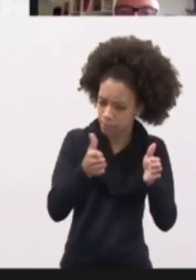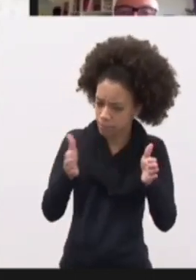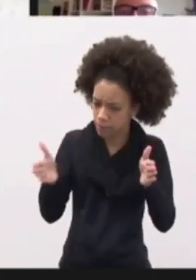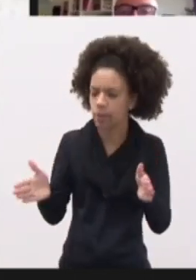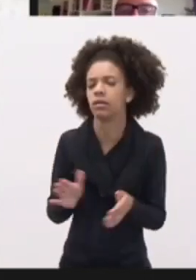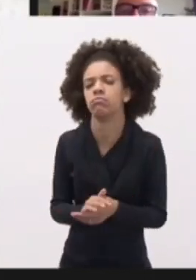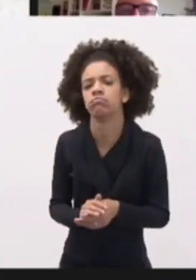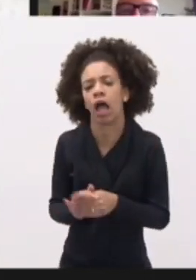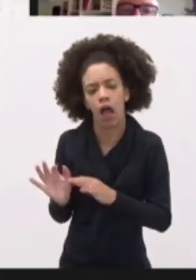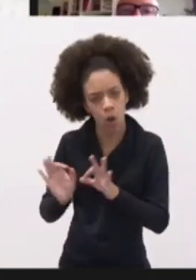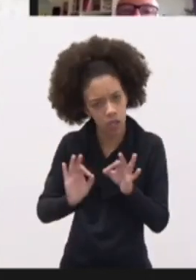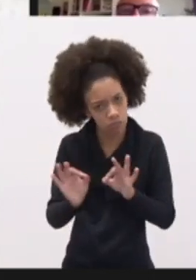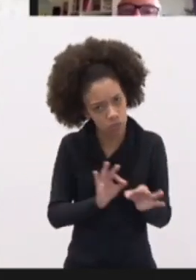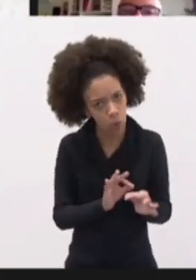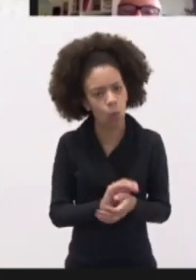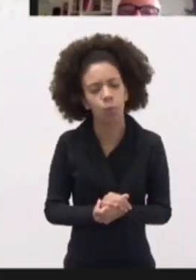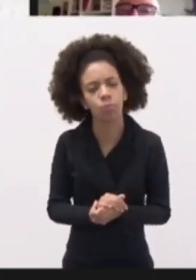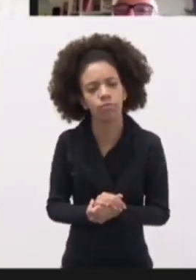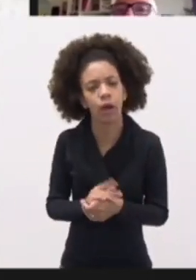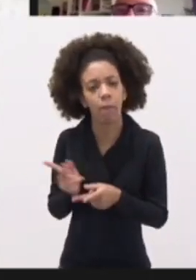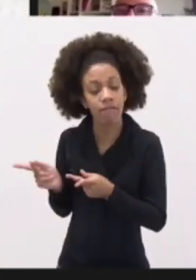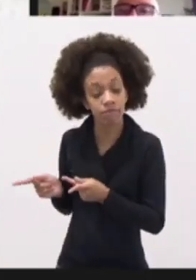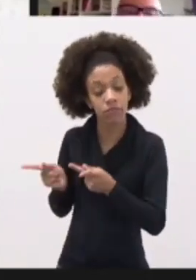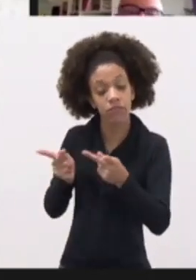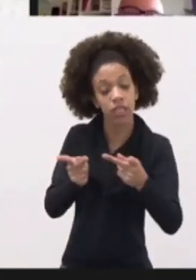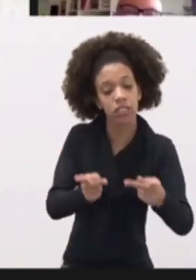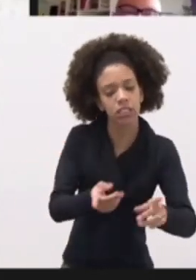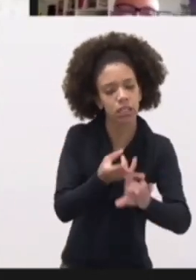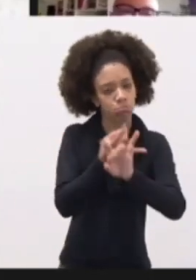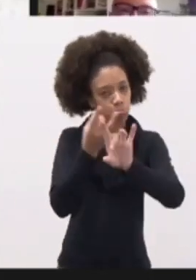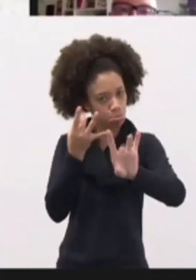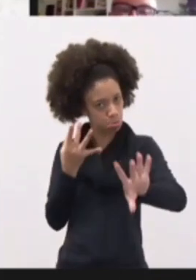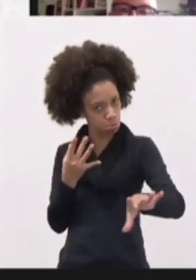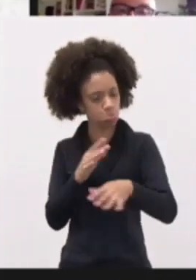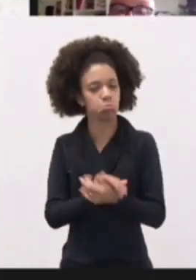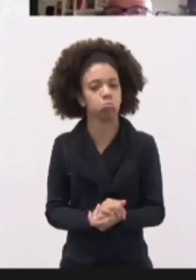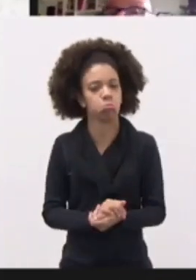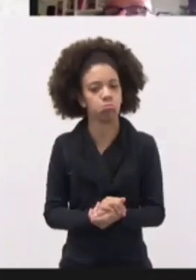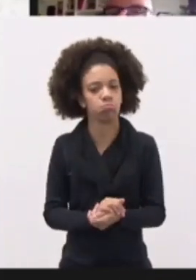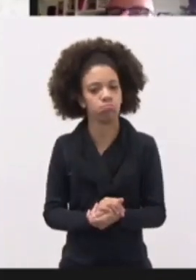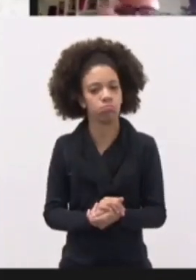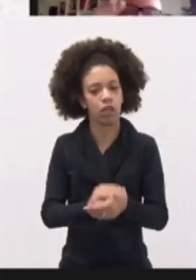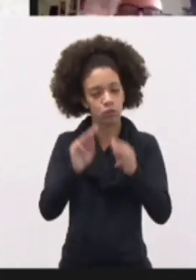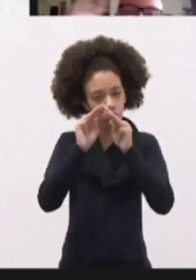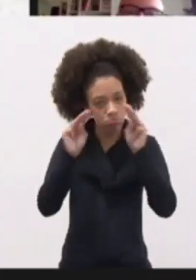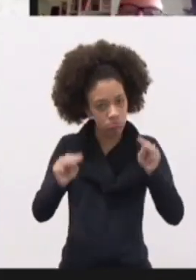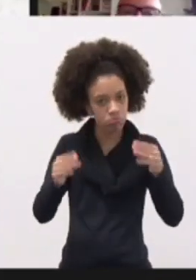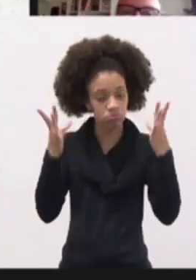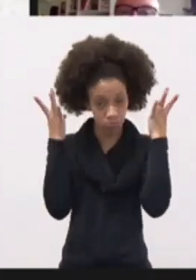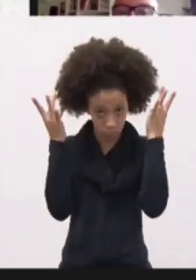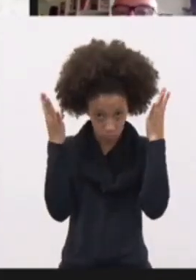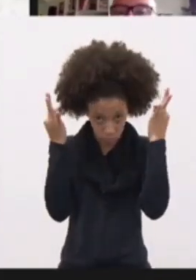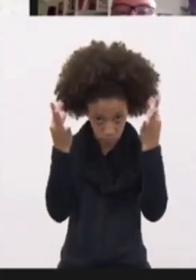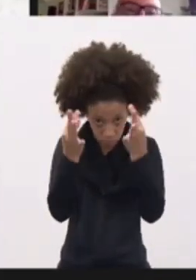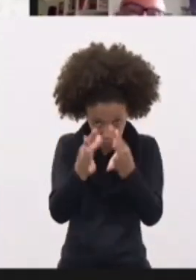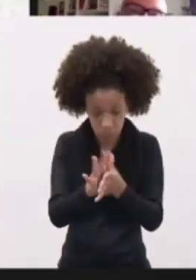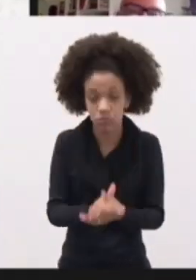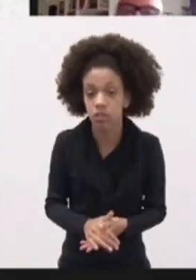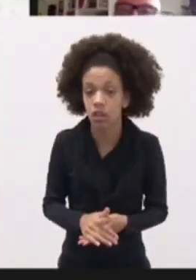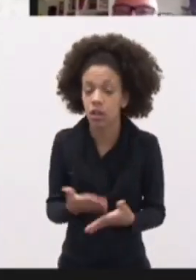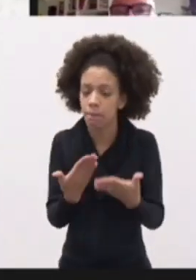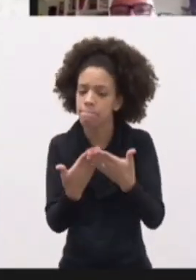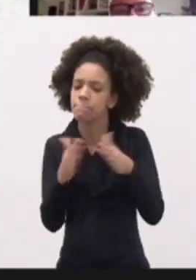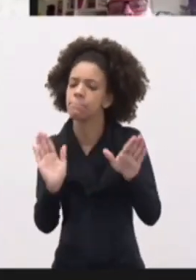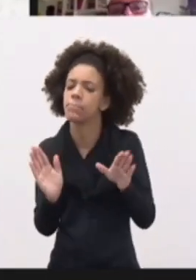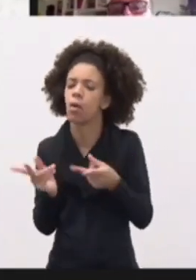né? Então, uma visita virtual dos gregos, um espaço virtual, e abriu para